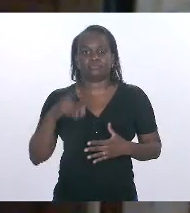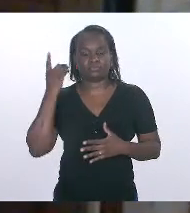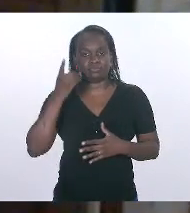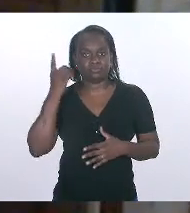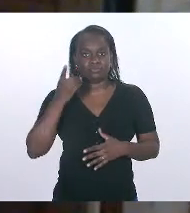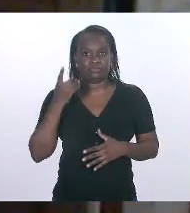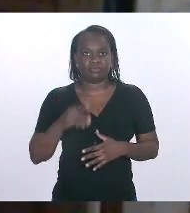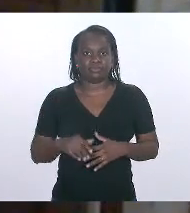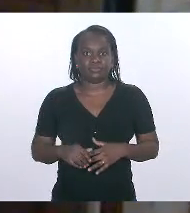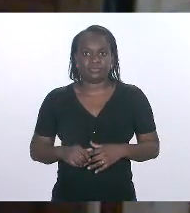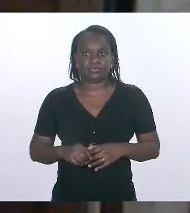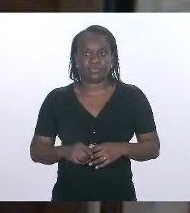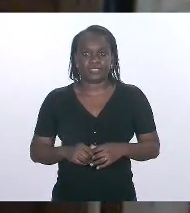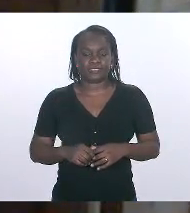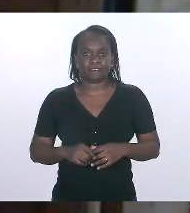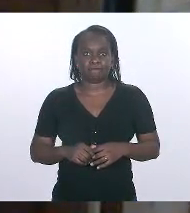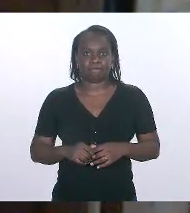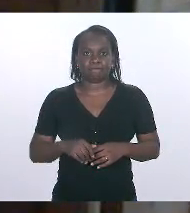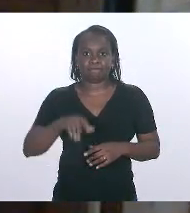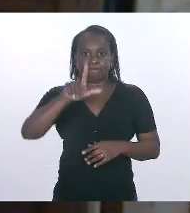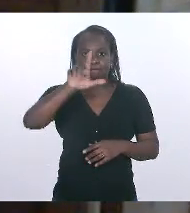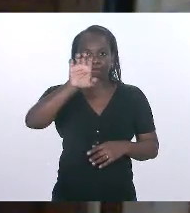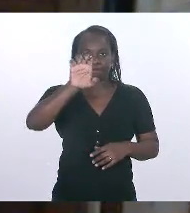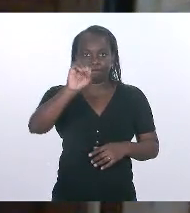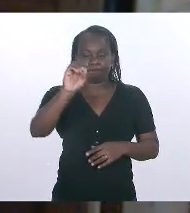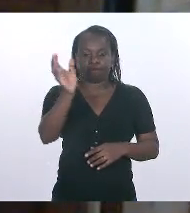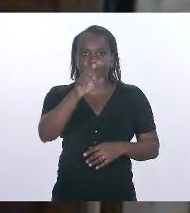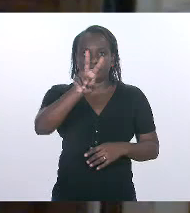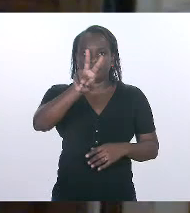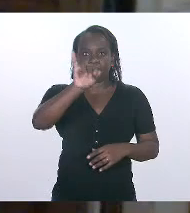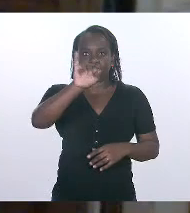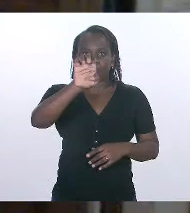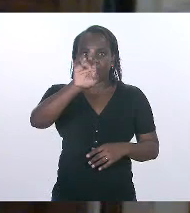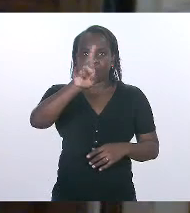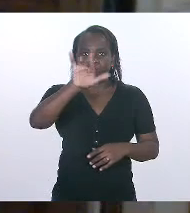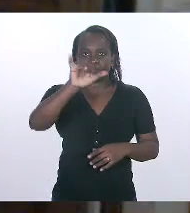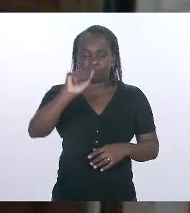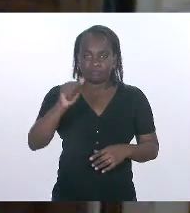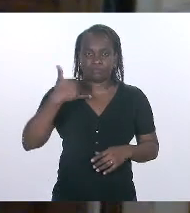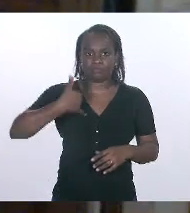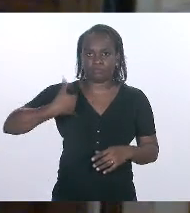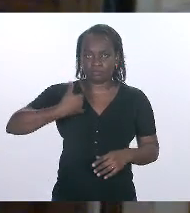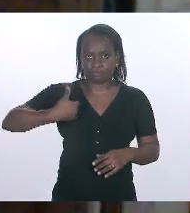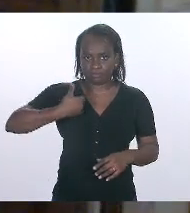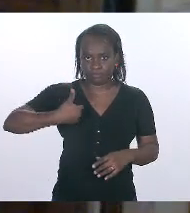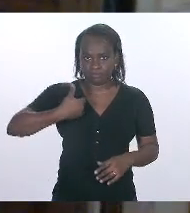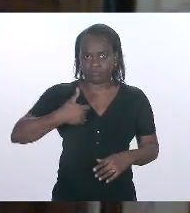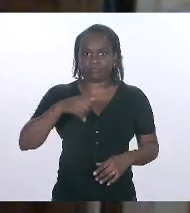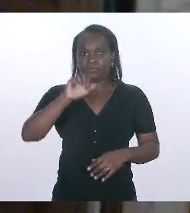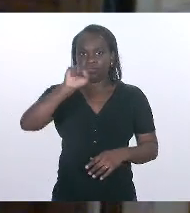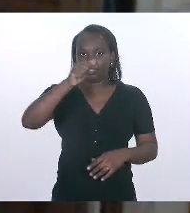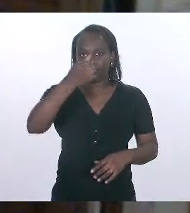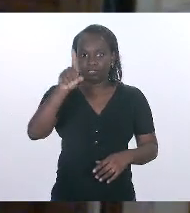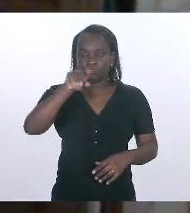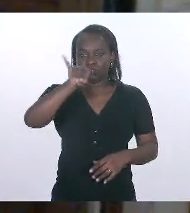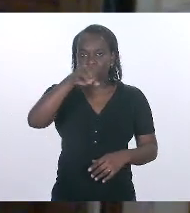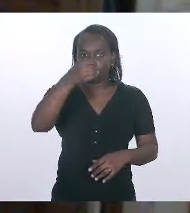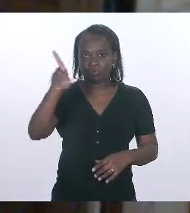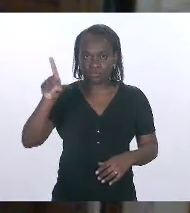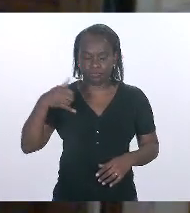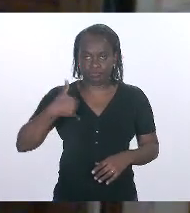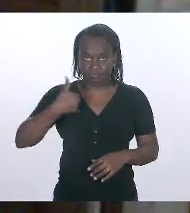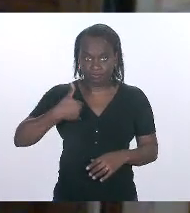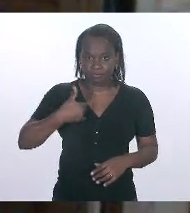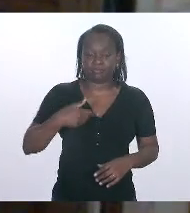o deputado Léo Vieira, de São João de Meriti, que